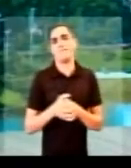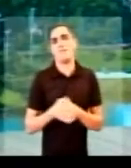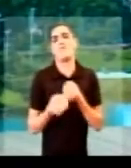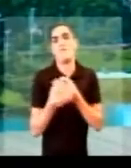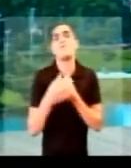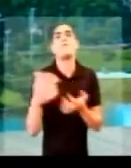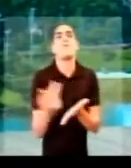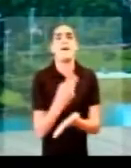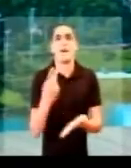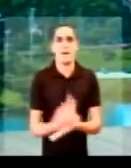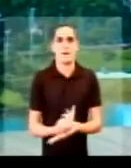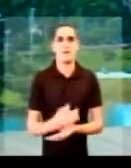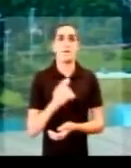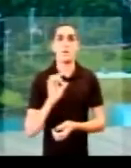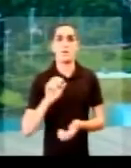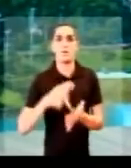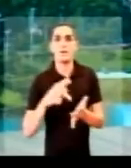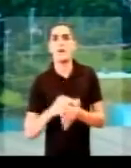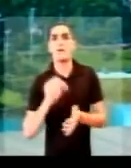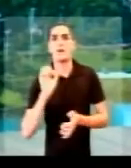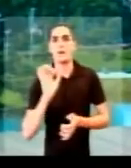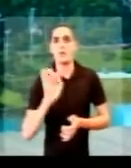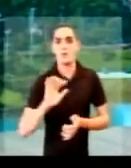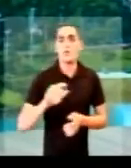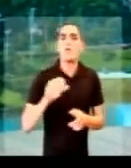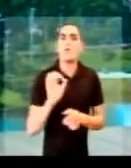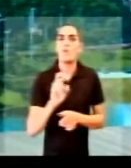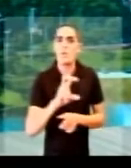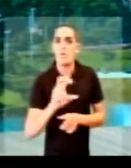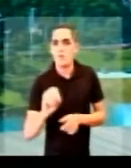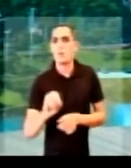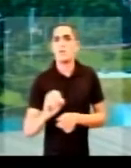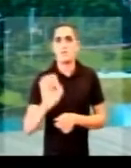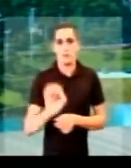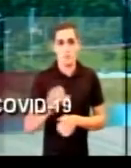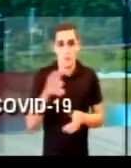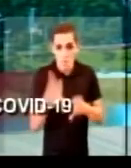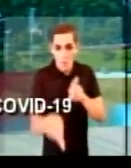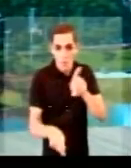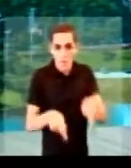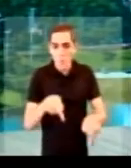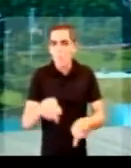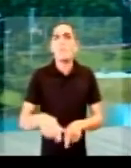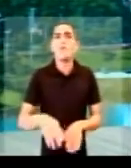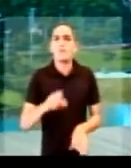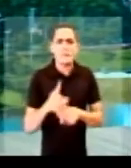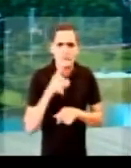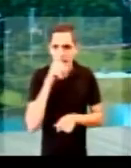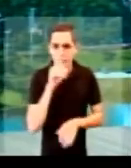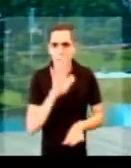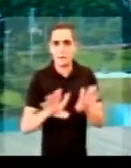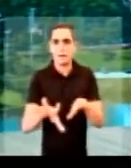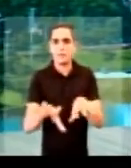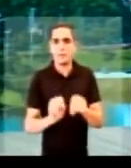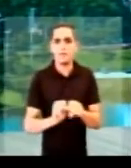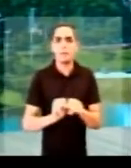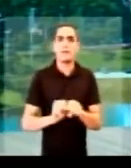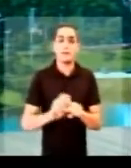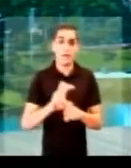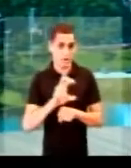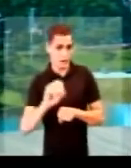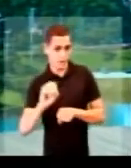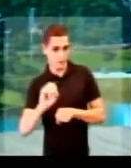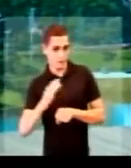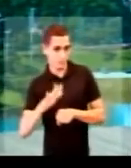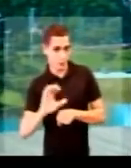dos vacinados correrão um risco de ter uma doença muito leve ou leve, sendo que a